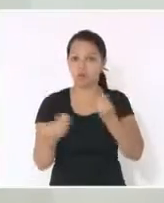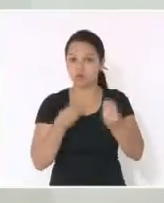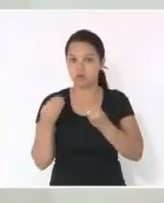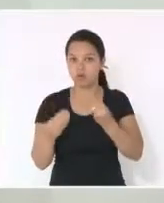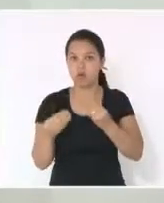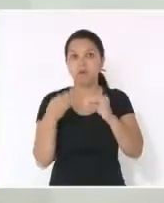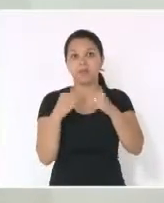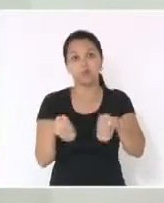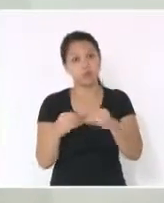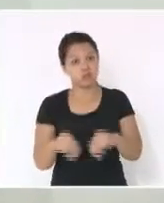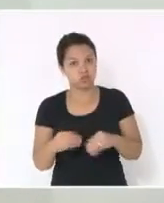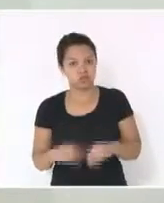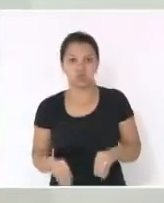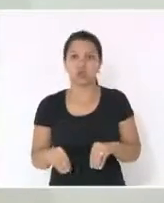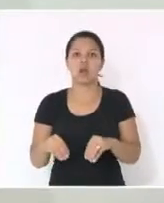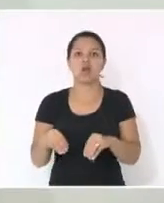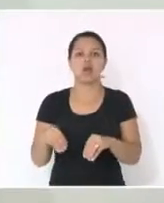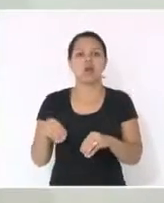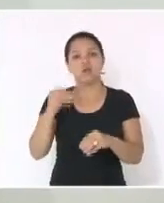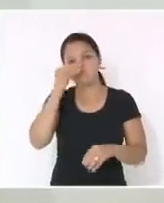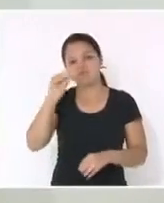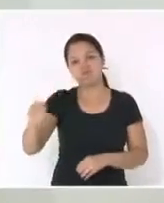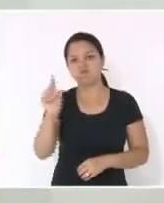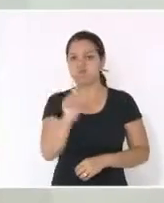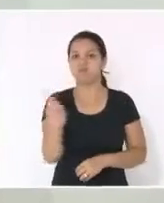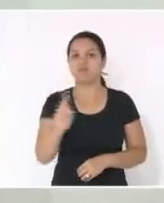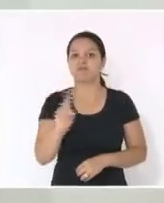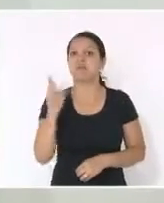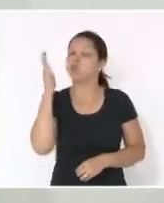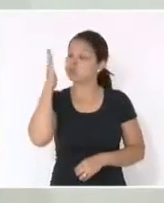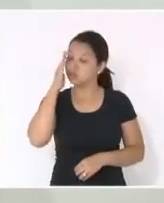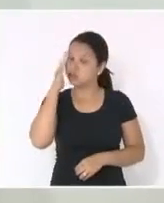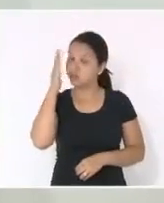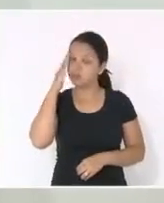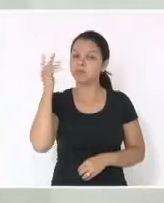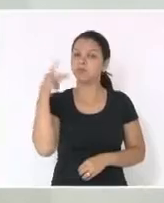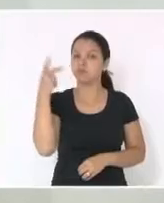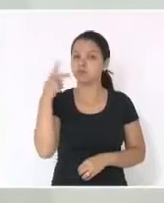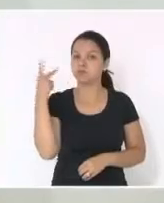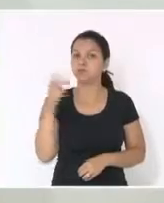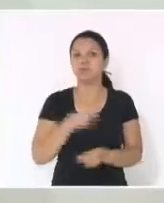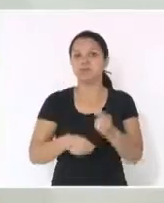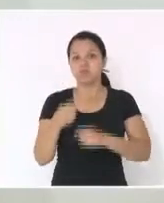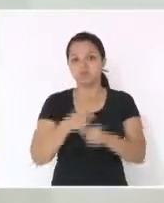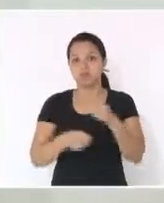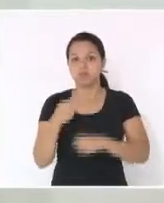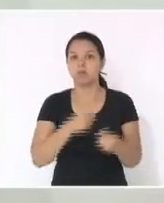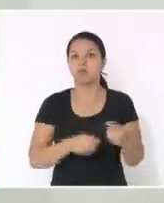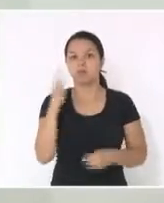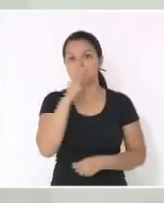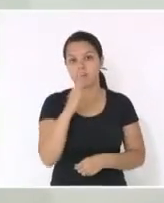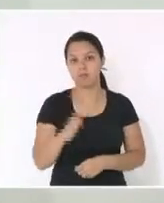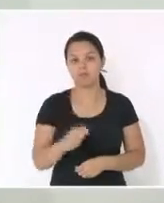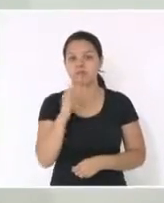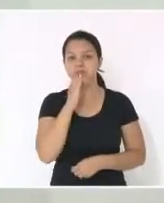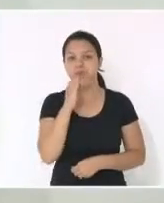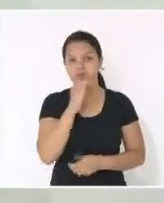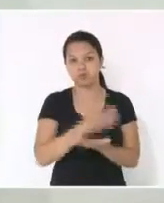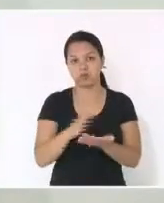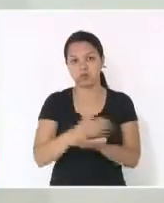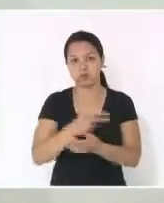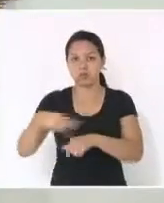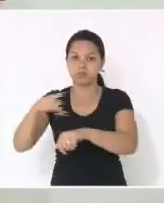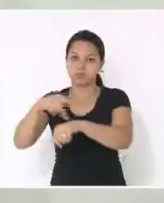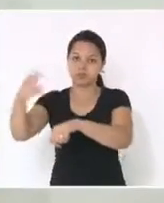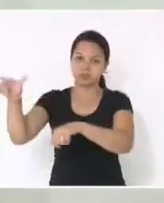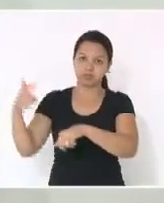prejudicado nós sabemos que a política econômica do brasil com alguns países entre eles a china é a